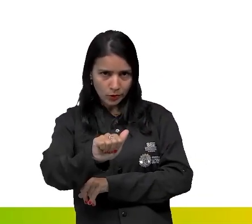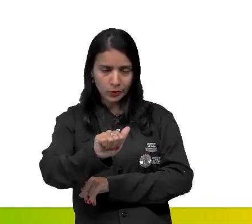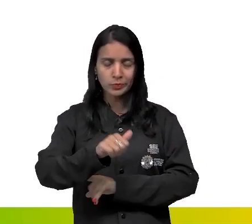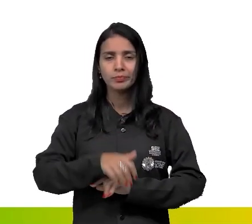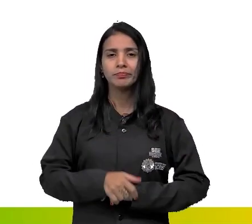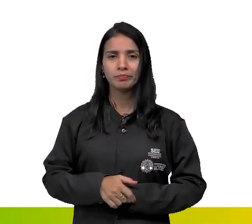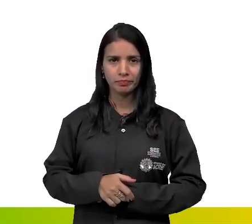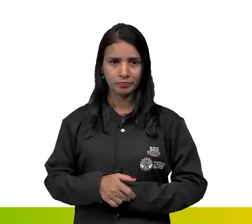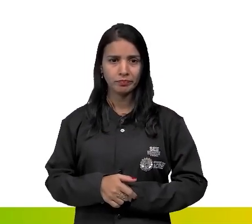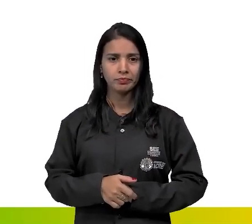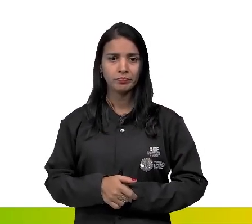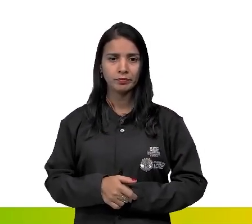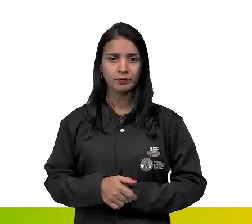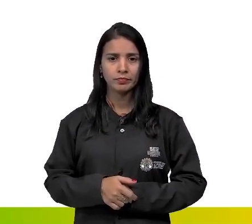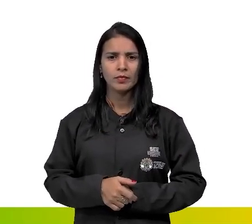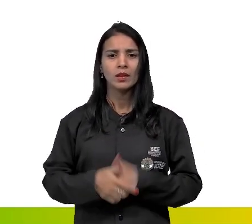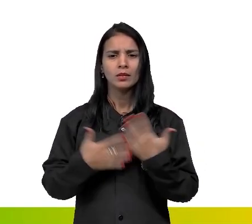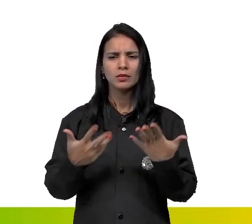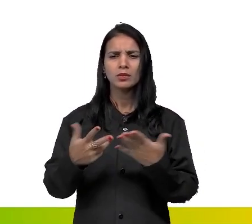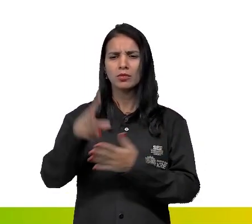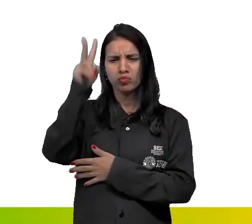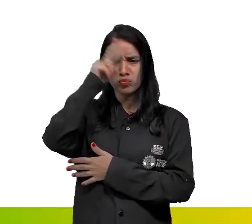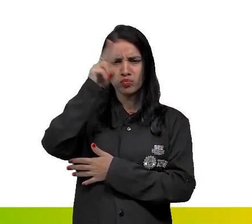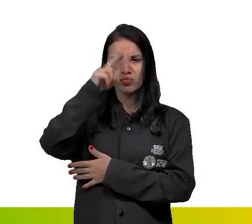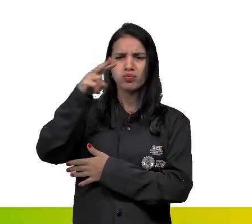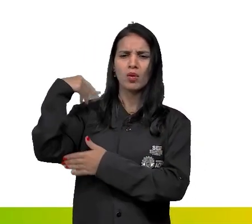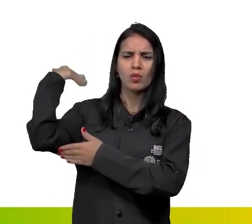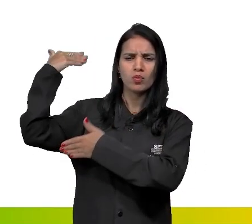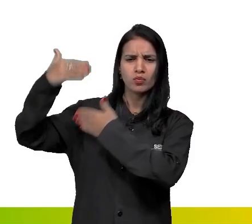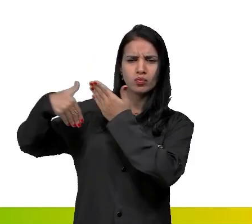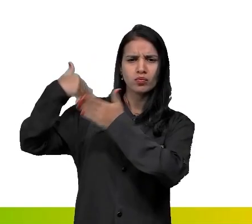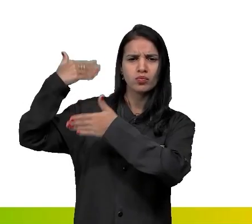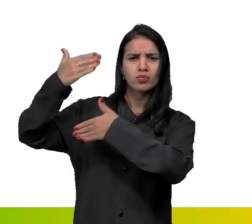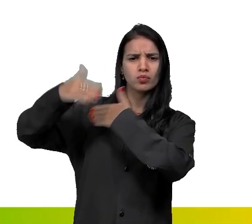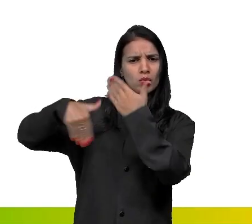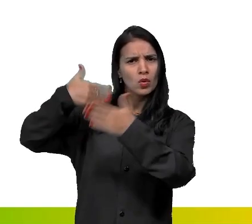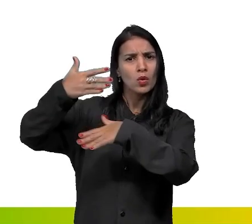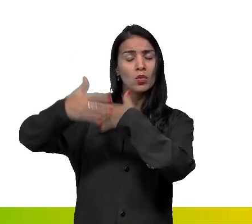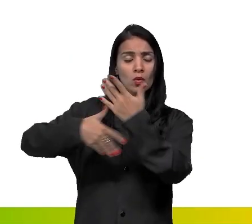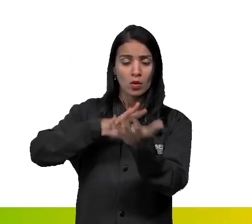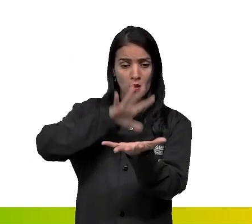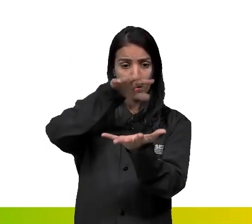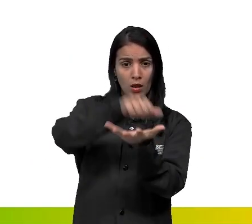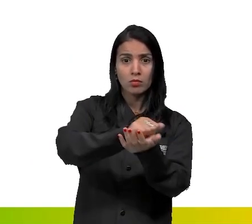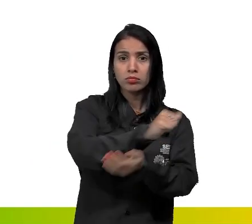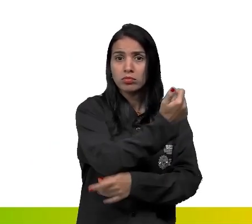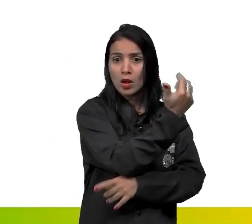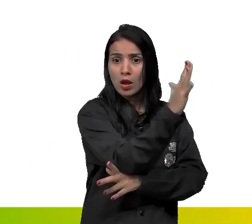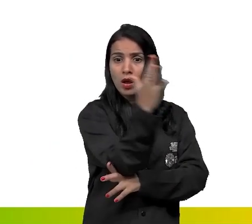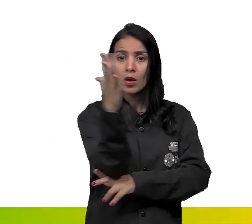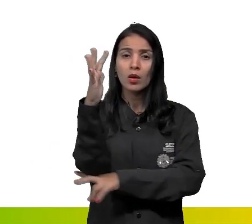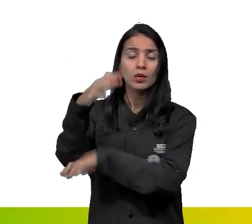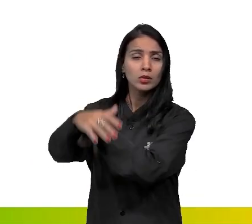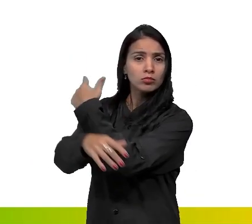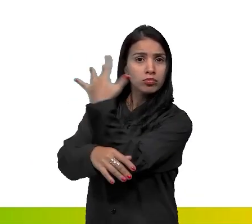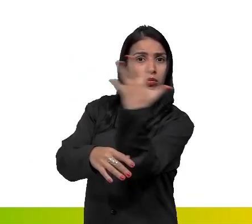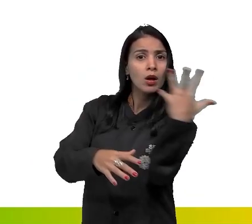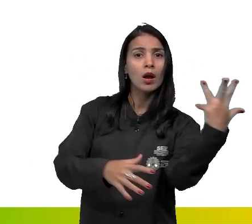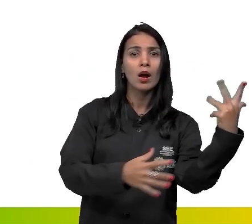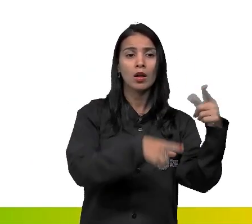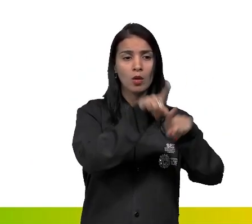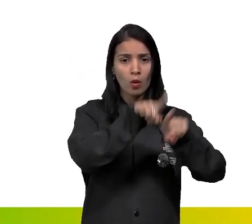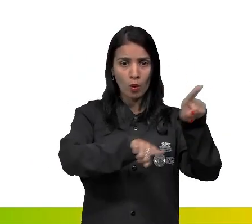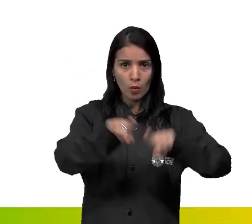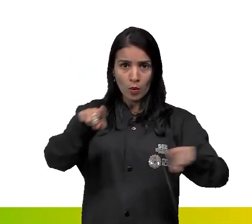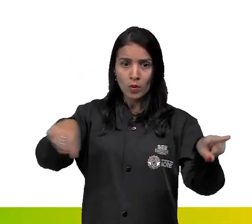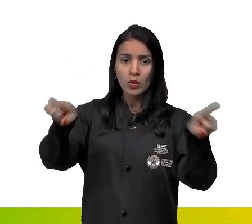biomas. Ao longo da história, a apropriação da natureza e de seus recursos pelas